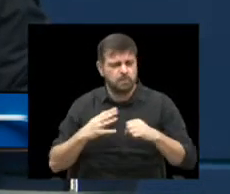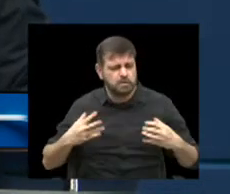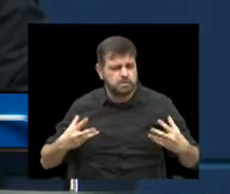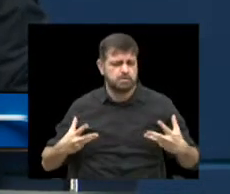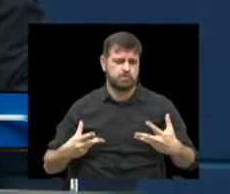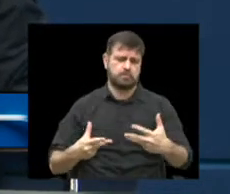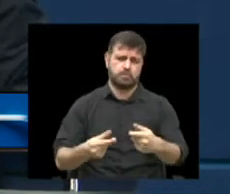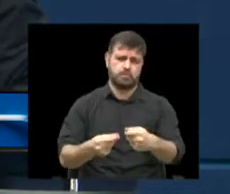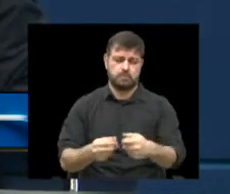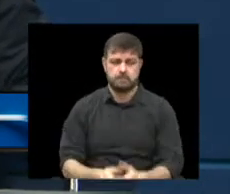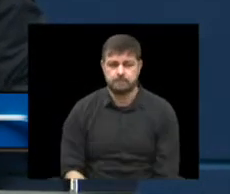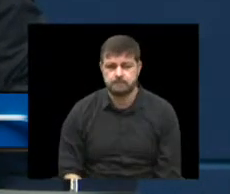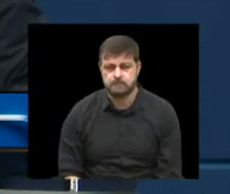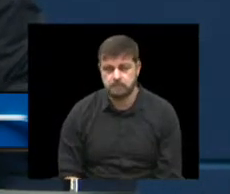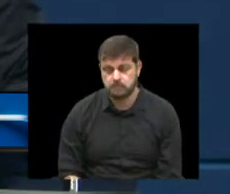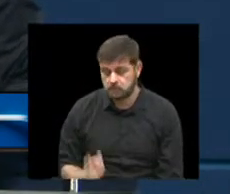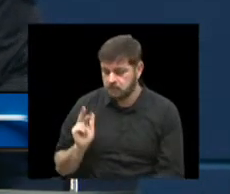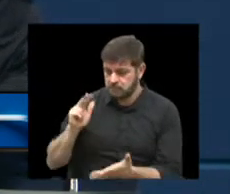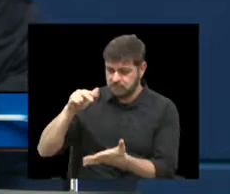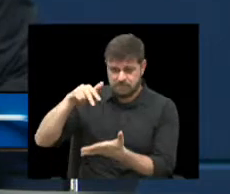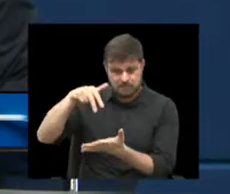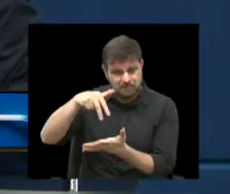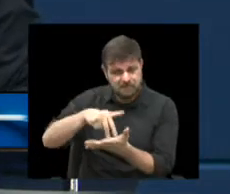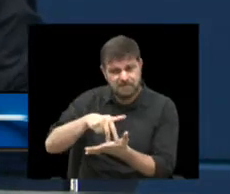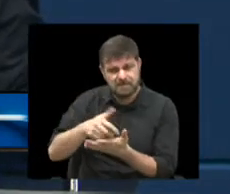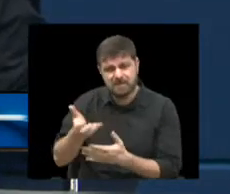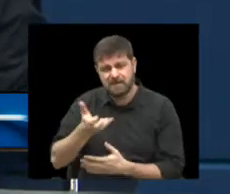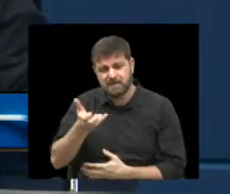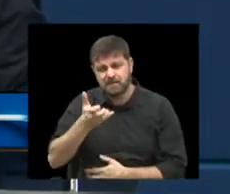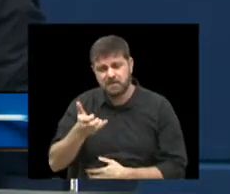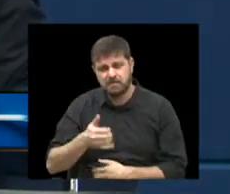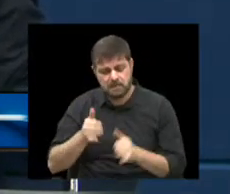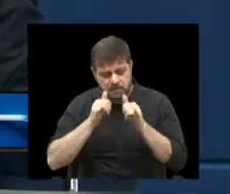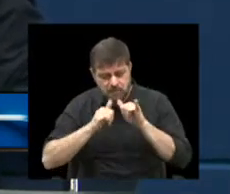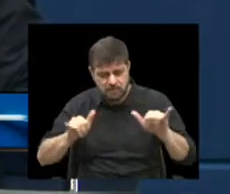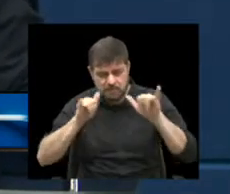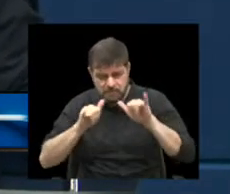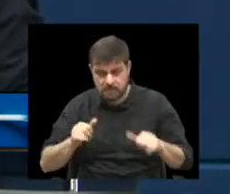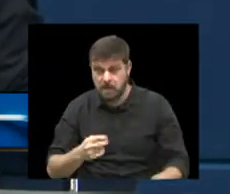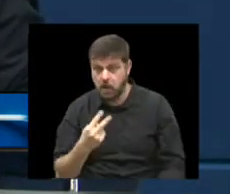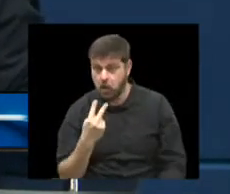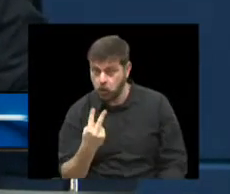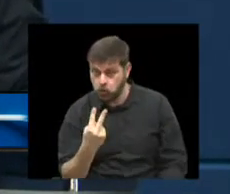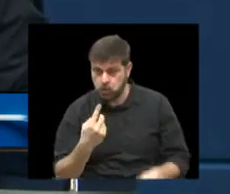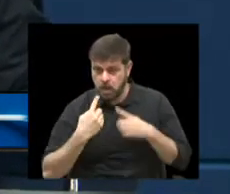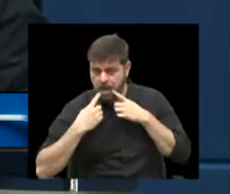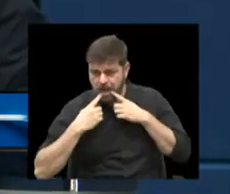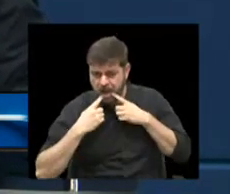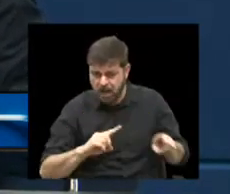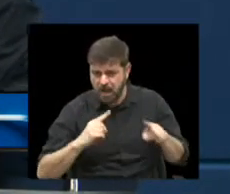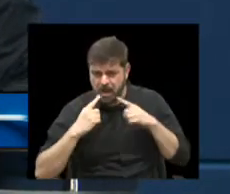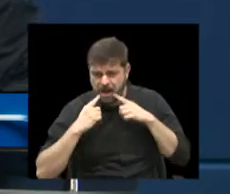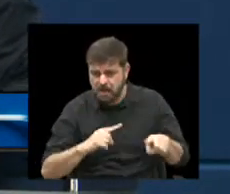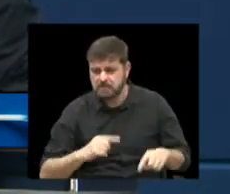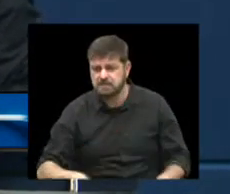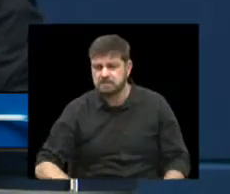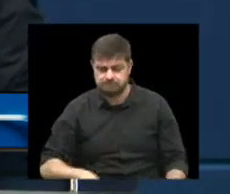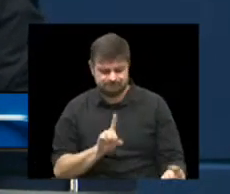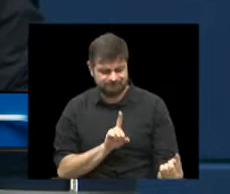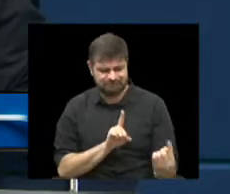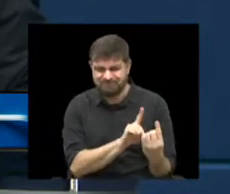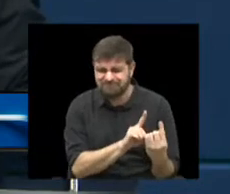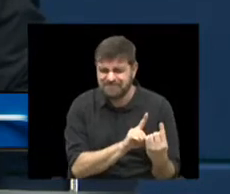aqui, senhor presidente, nessa tribuna, dizer que quero registrar 2 reclamações do mau atendimento